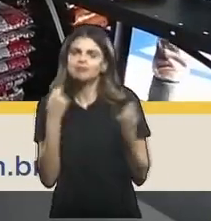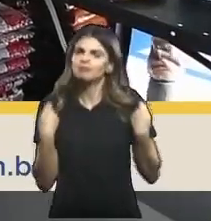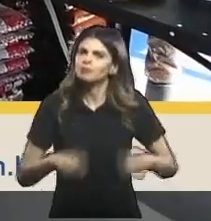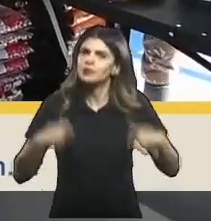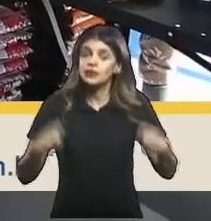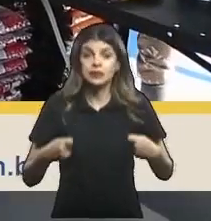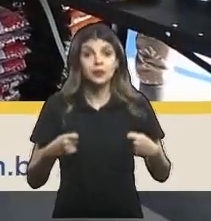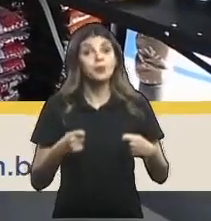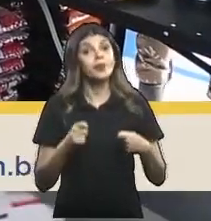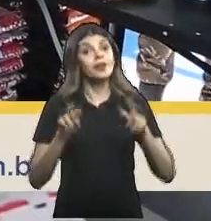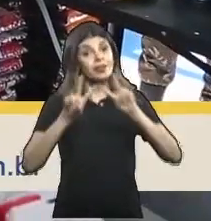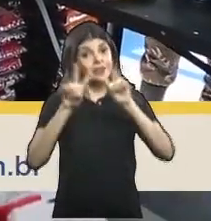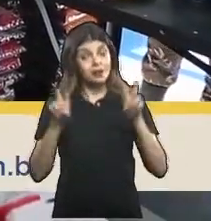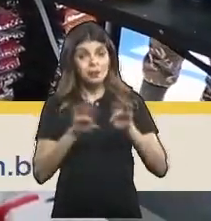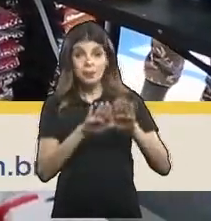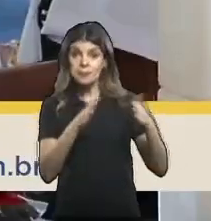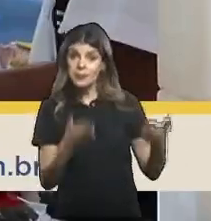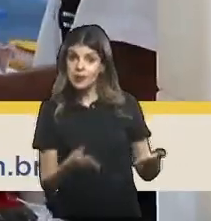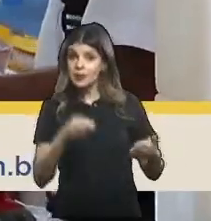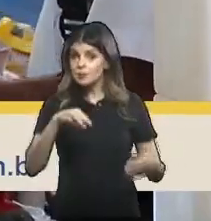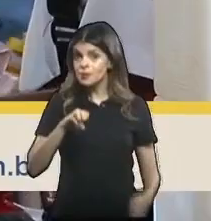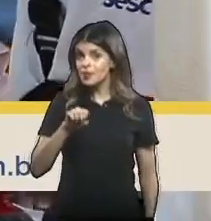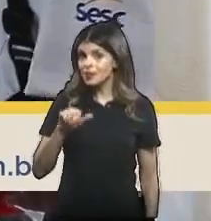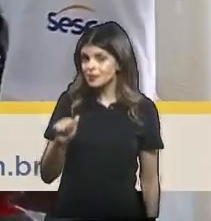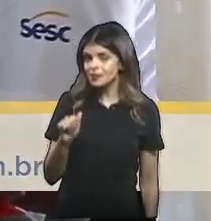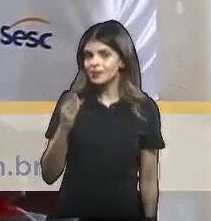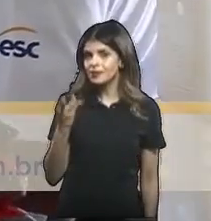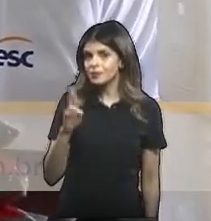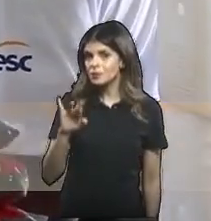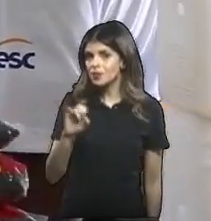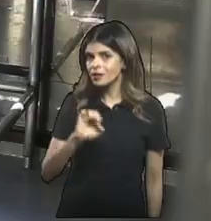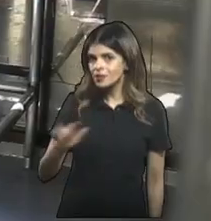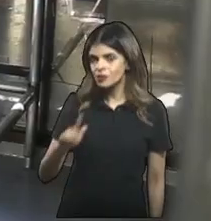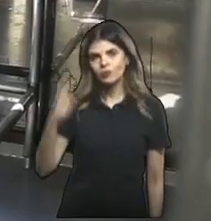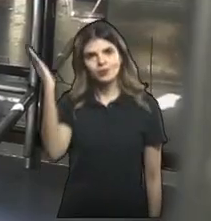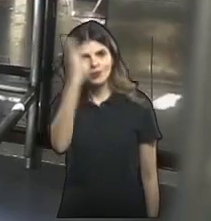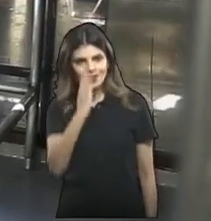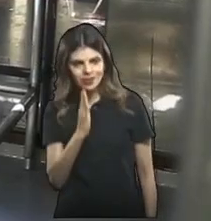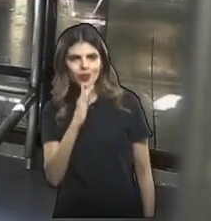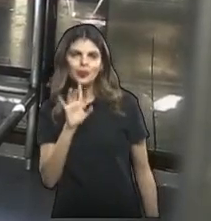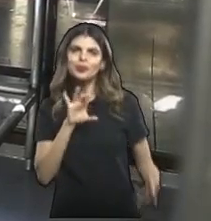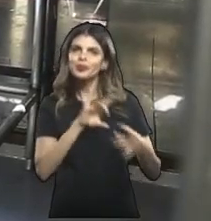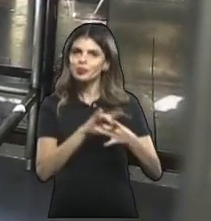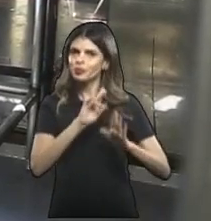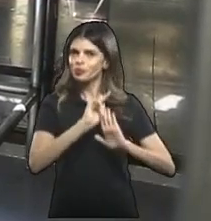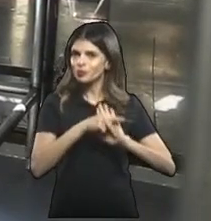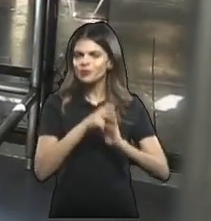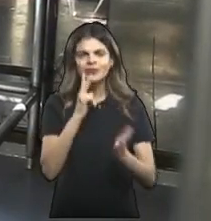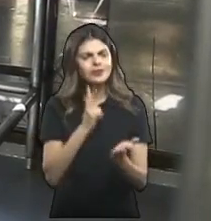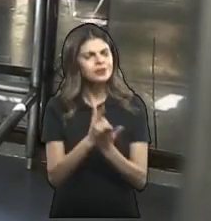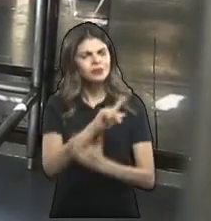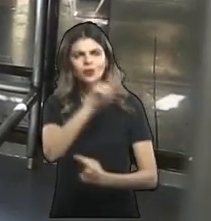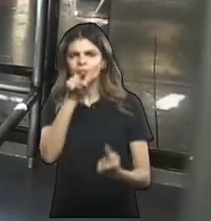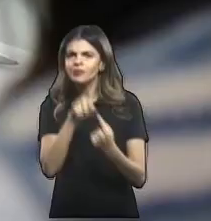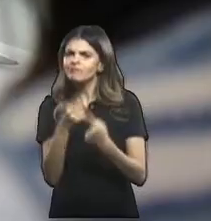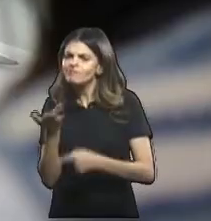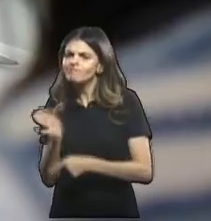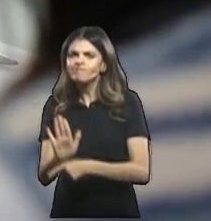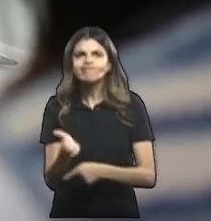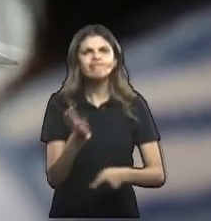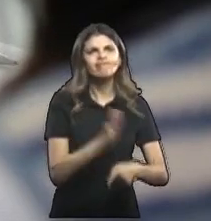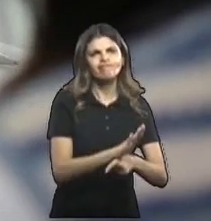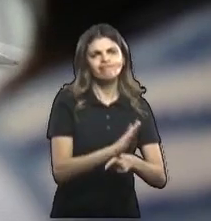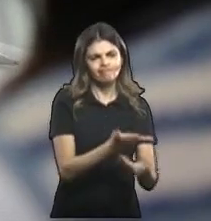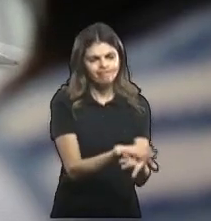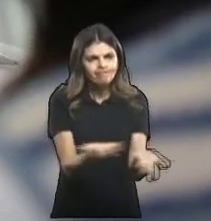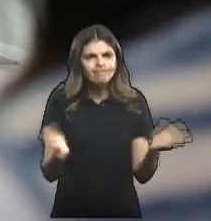né? E o Mesa Brasil, ele é fundamental nesse processo, nesse caminho, para que chegue essa ajuda na